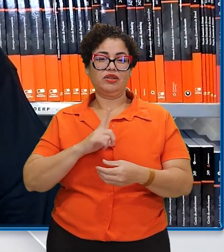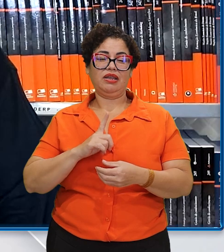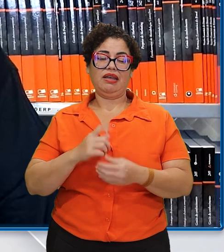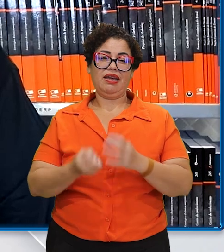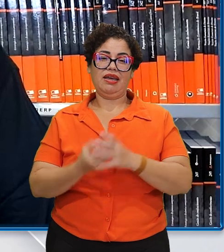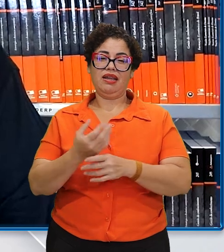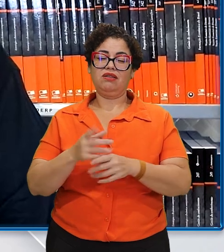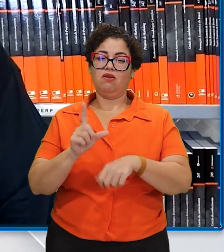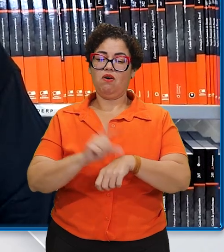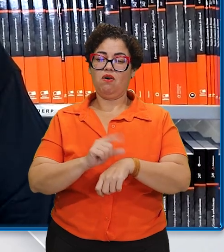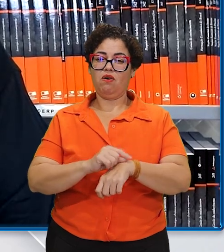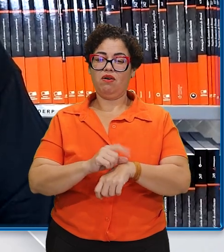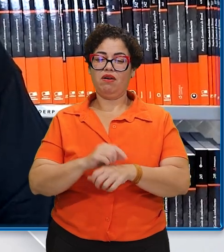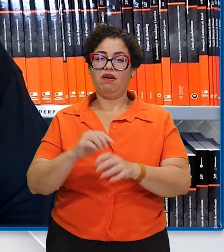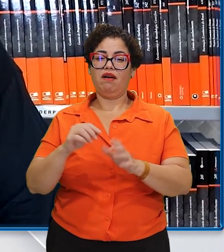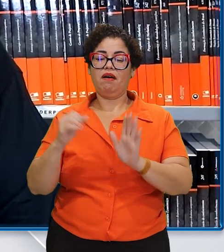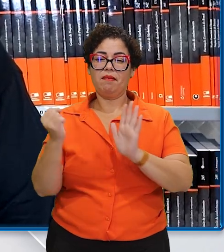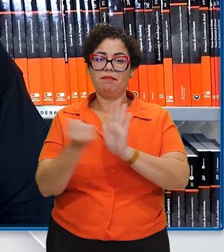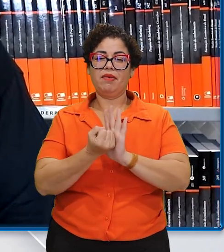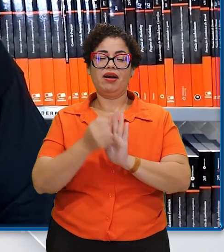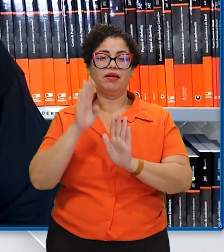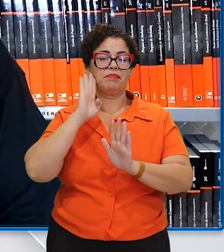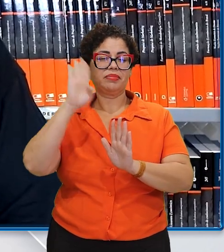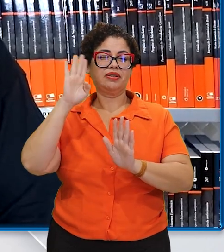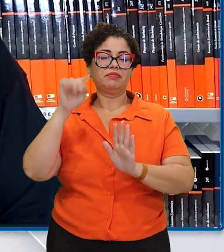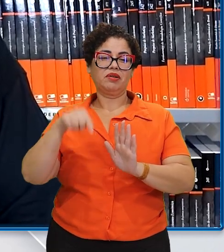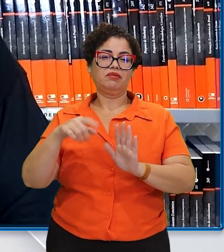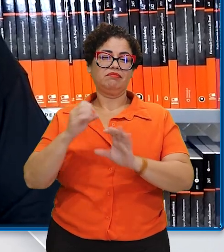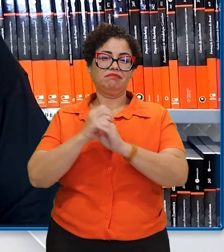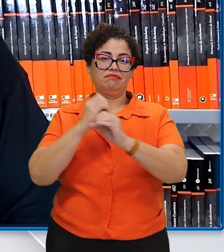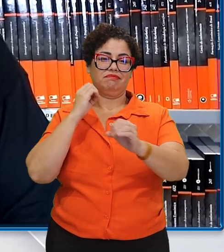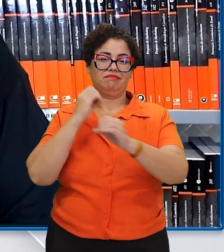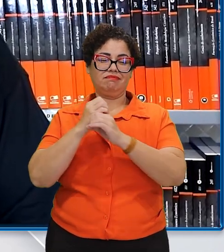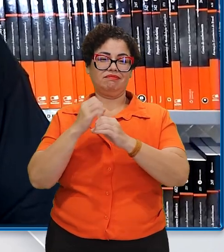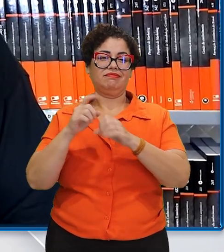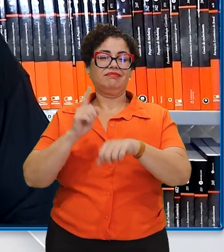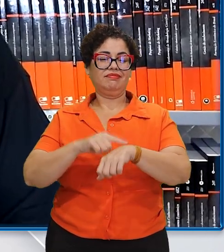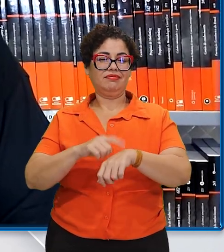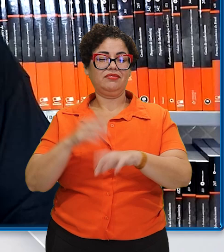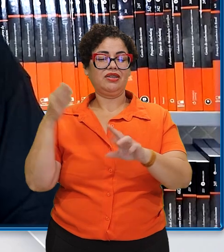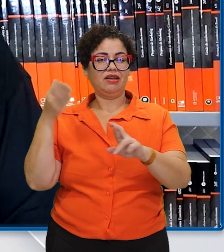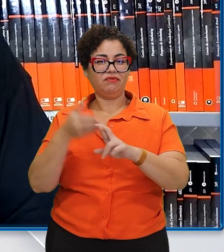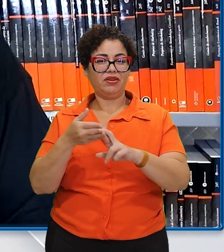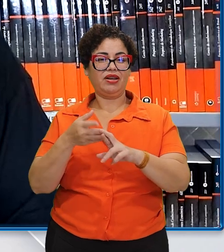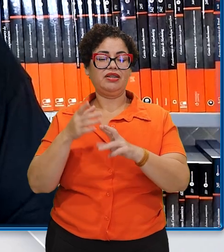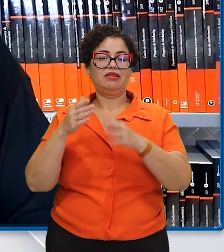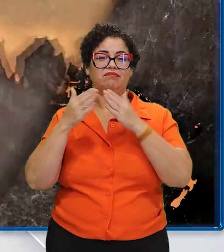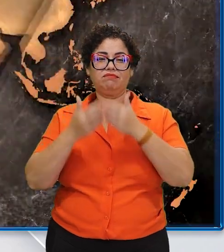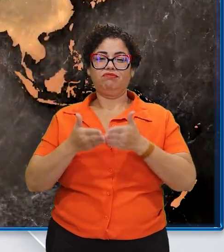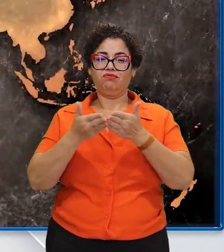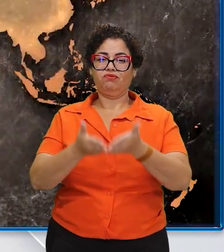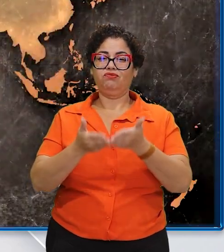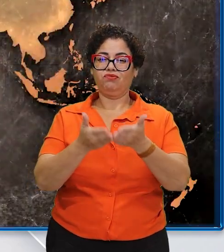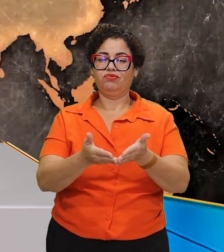de Greenwich fornecer os melhores mapas astronômicos da época. Então era uma referência para os navegadores.